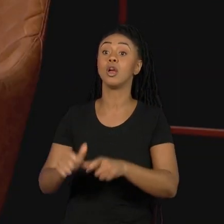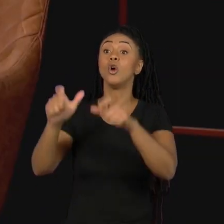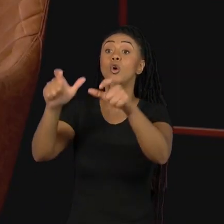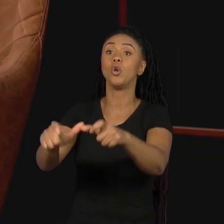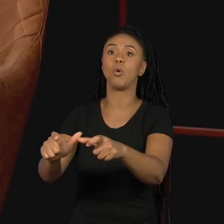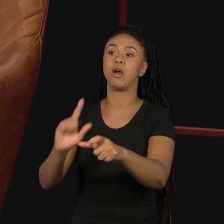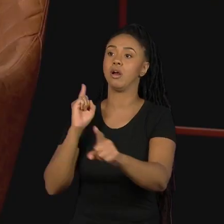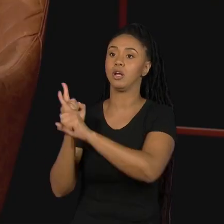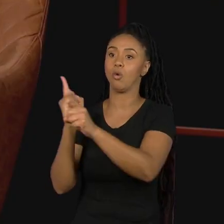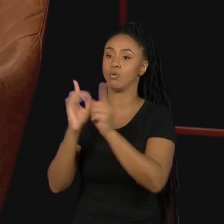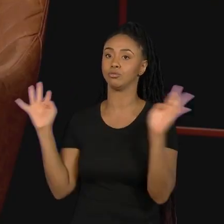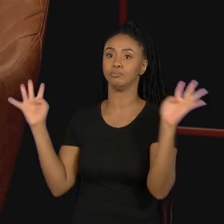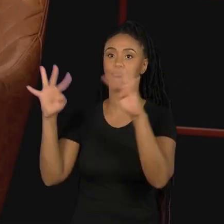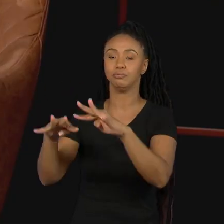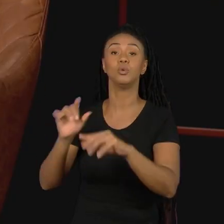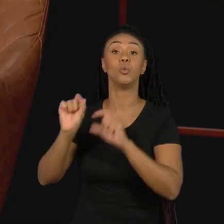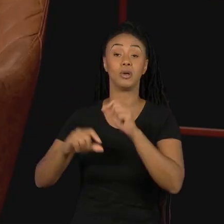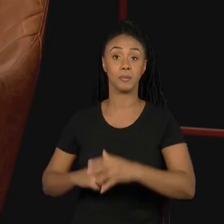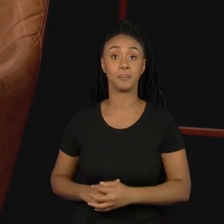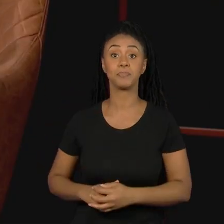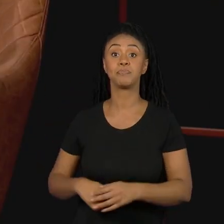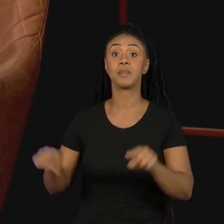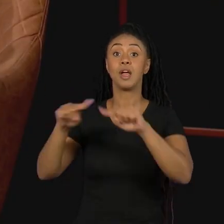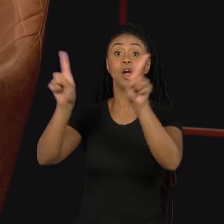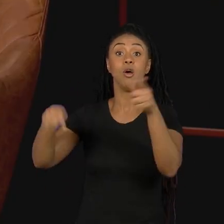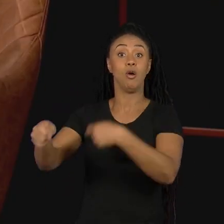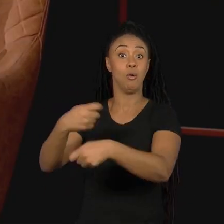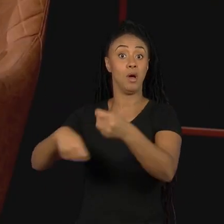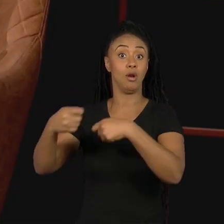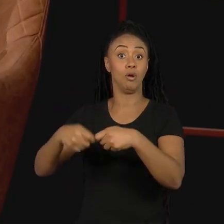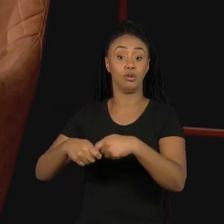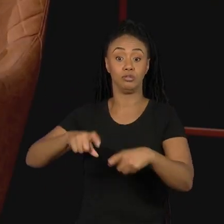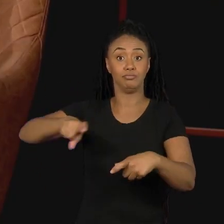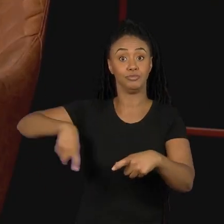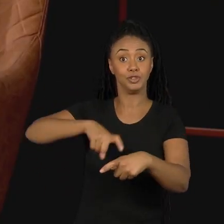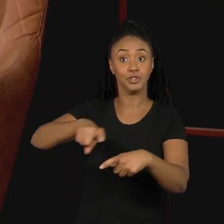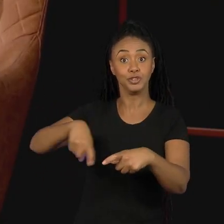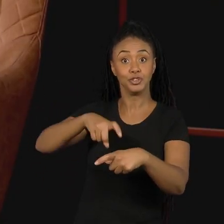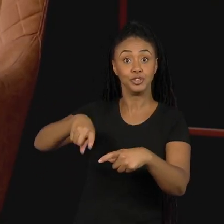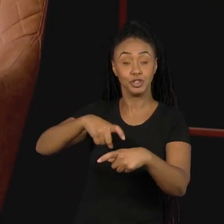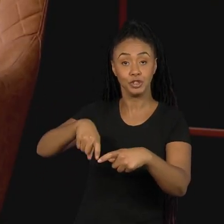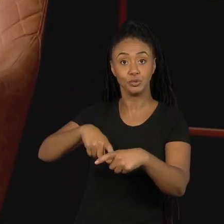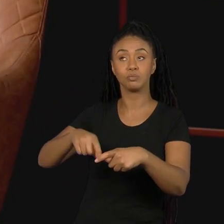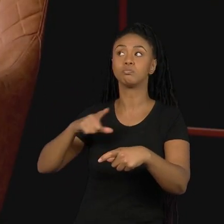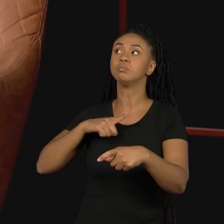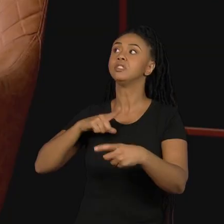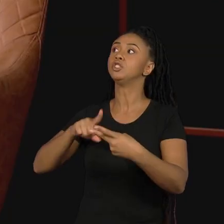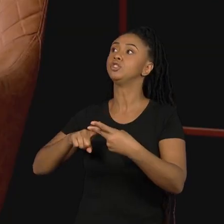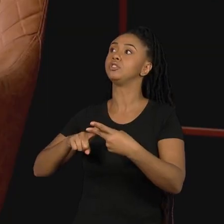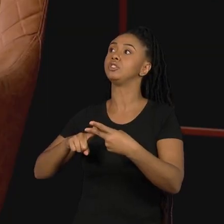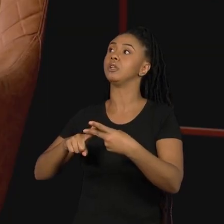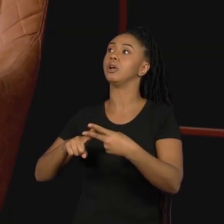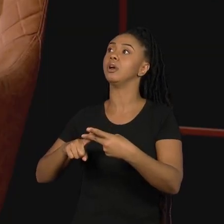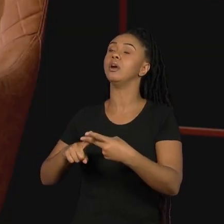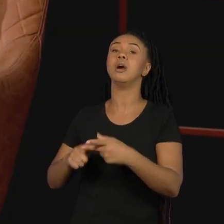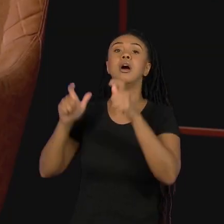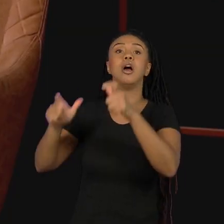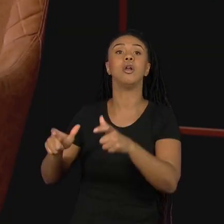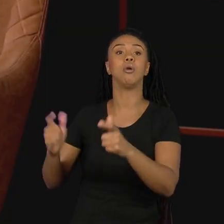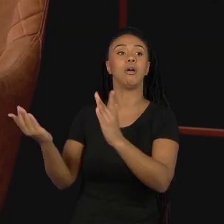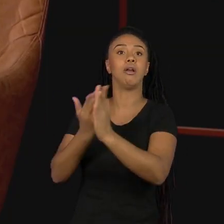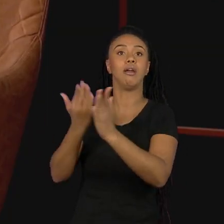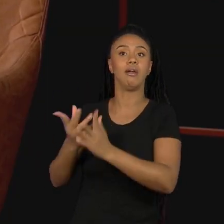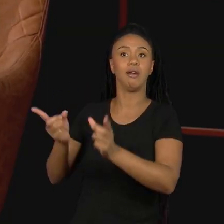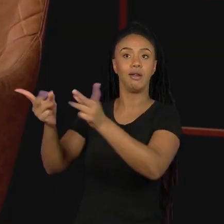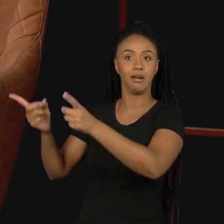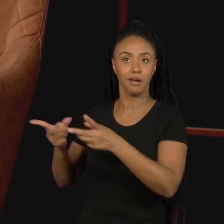de encontro, o térreo era loja de discos, em cima de uma livraria, aí tinha uma sala de chá, embaixo um pequeno auditório. Eu